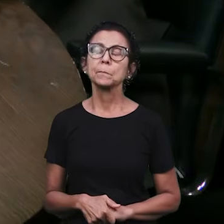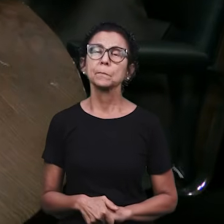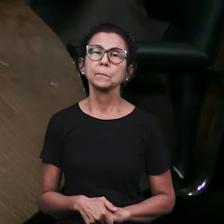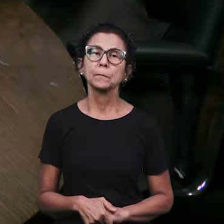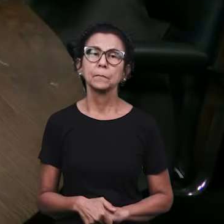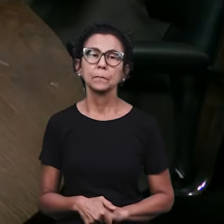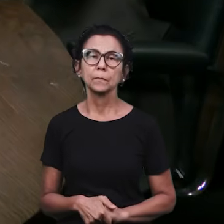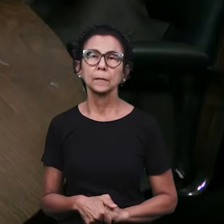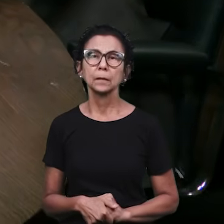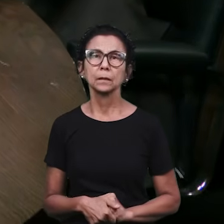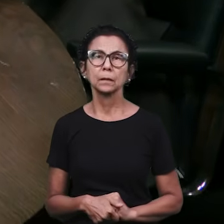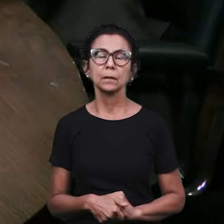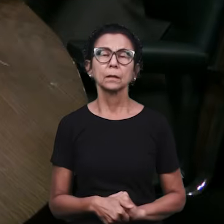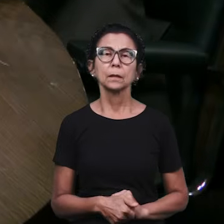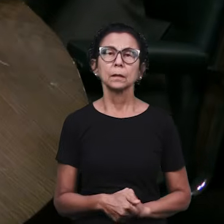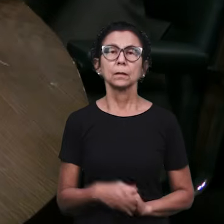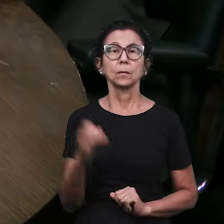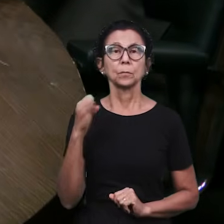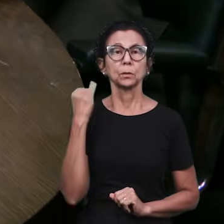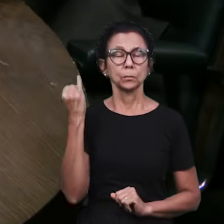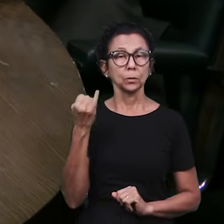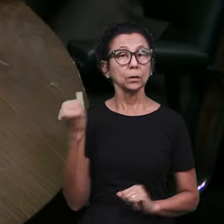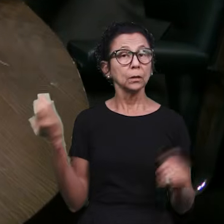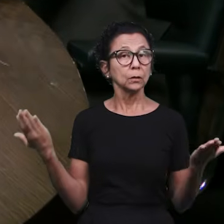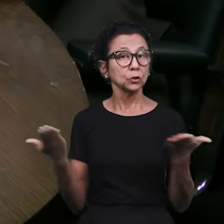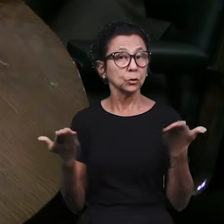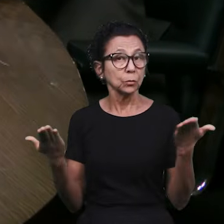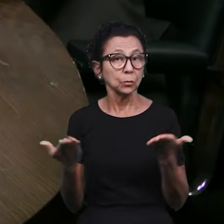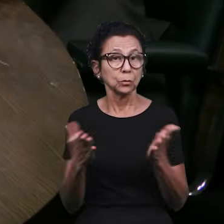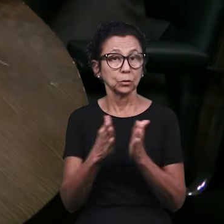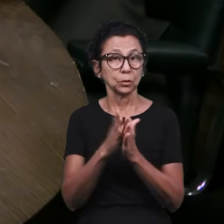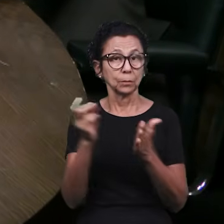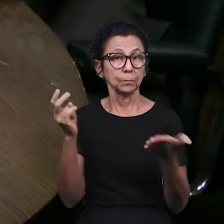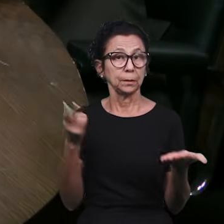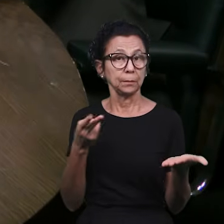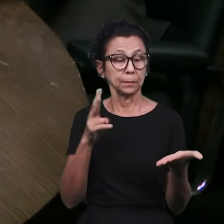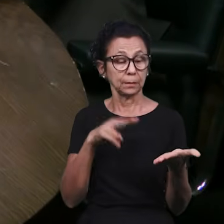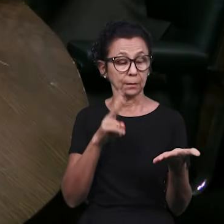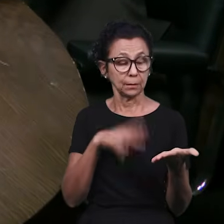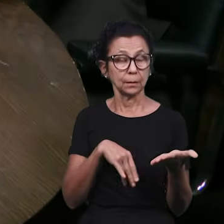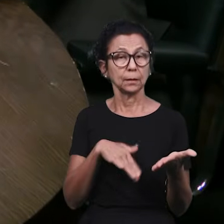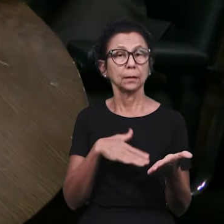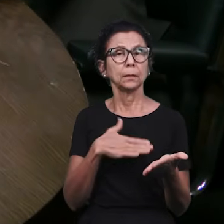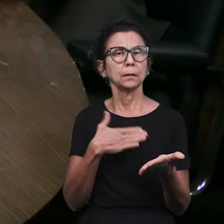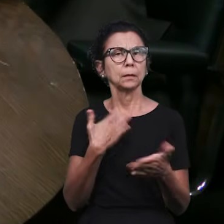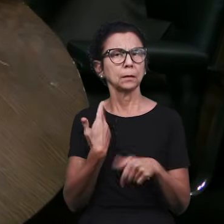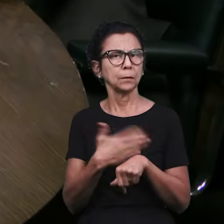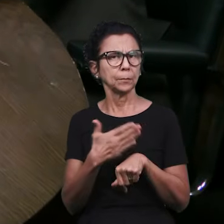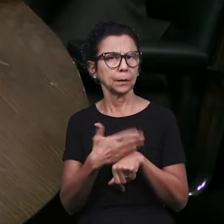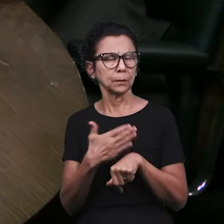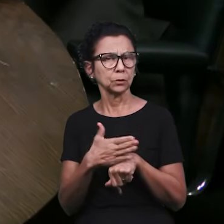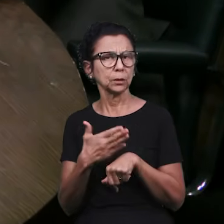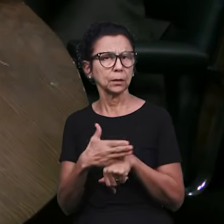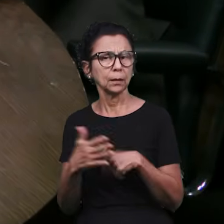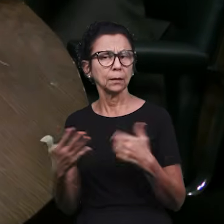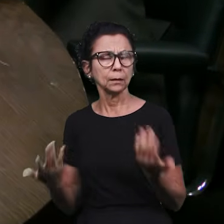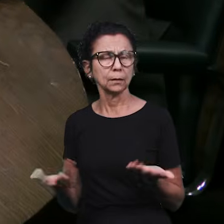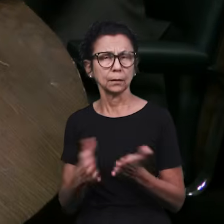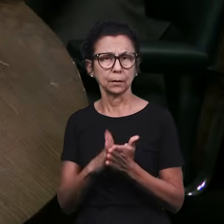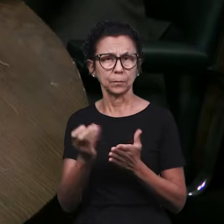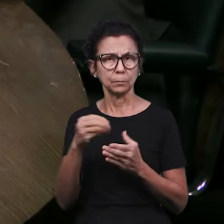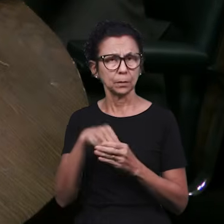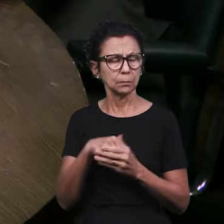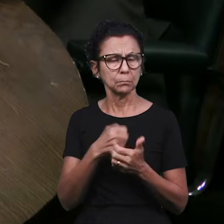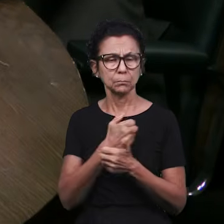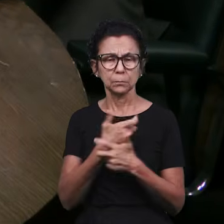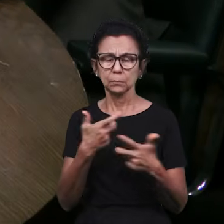importância de vivermos a palavra de Deus e desfrutarmos de tudo aquilo que Deus tem para nós através da